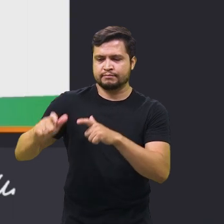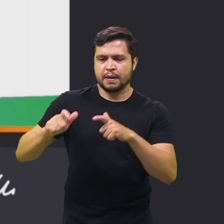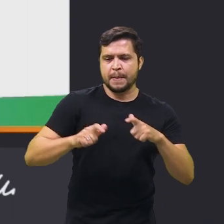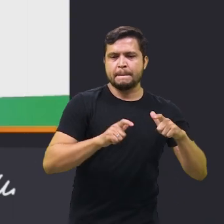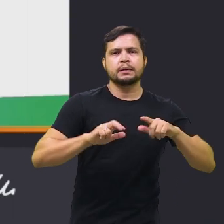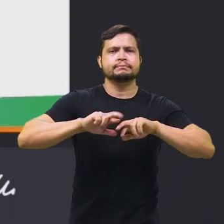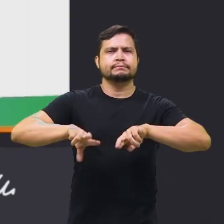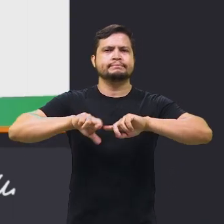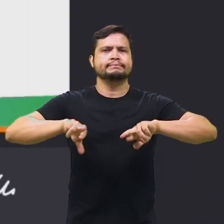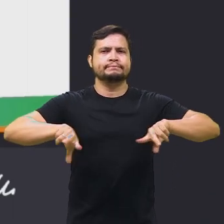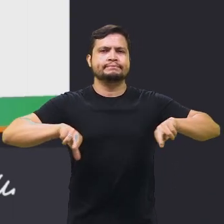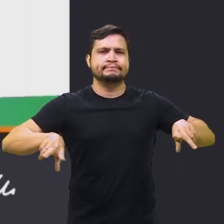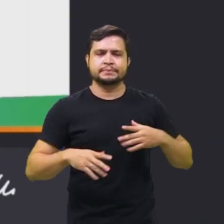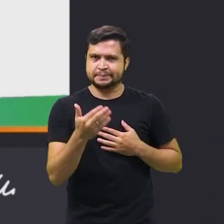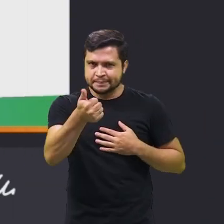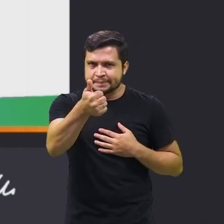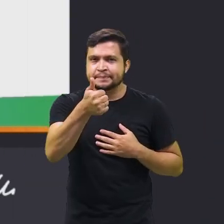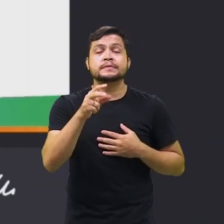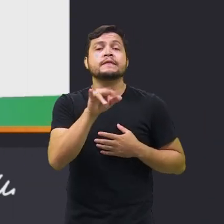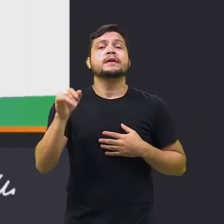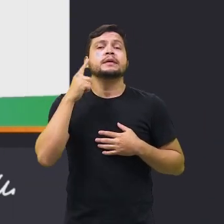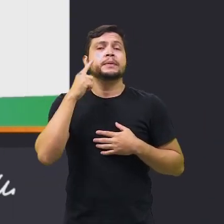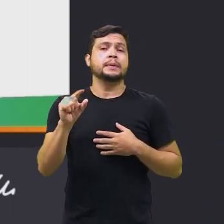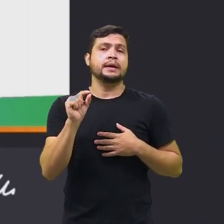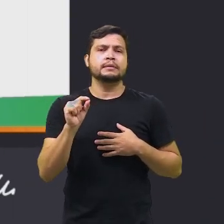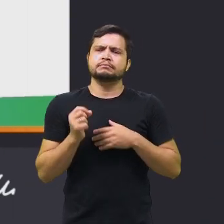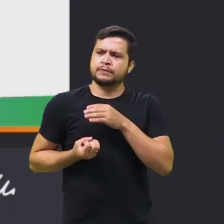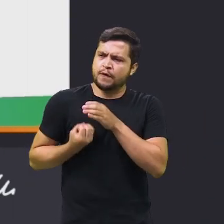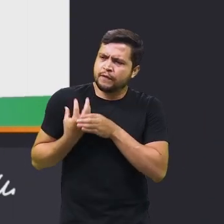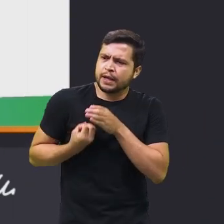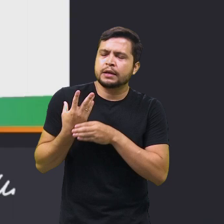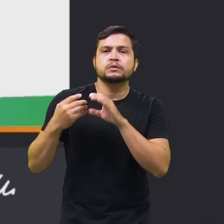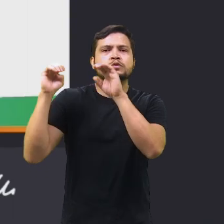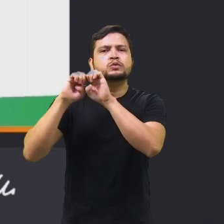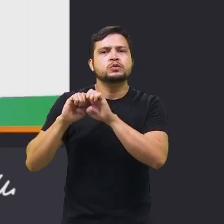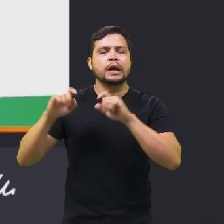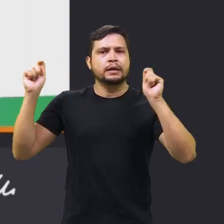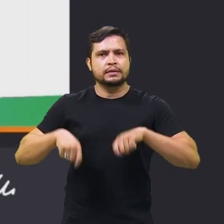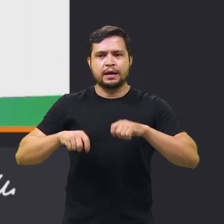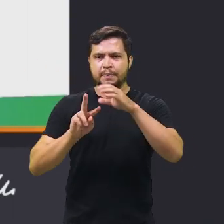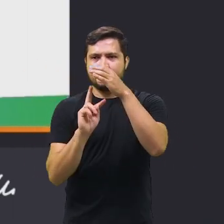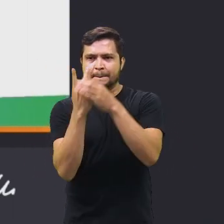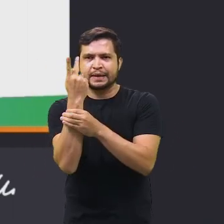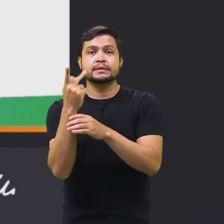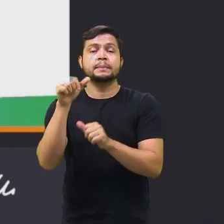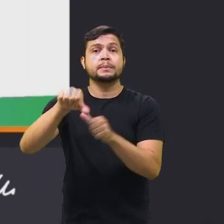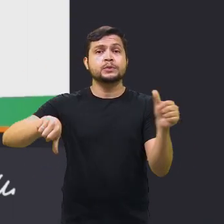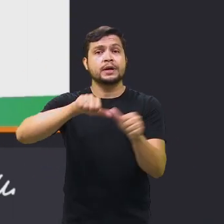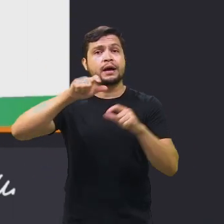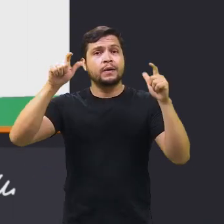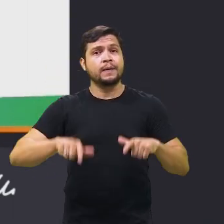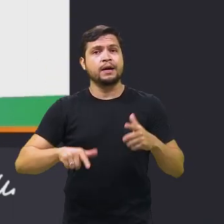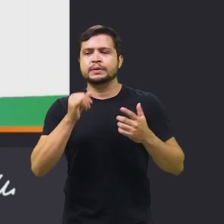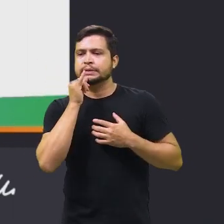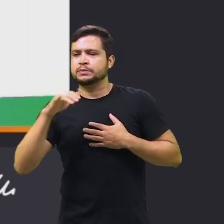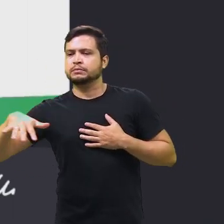vem comentando ao longo de toda a aula. Eles vêm produzindo, né, desenvolvendo estruturas adaptativas que permitiram a gente migrar aí do